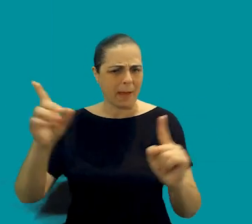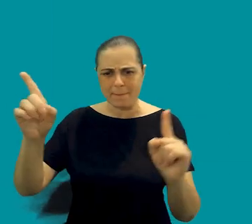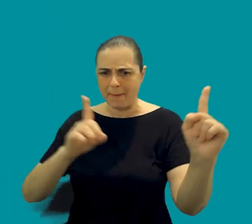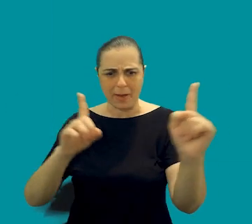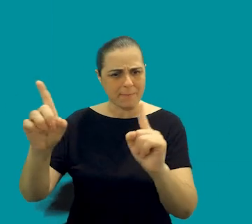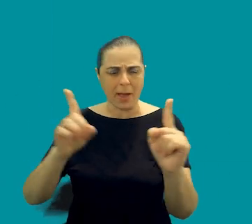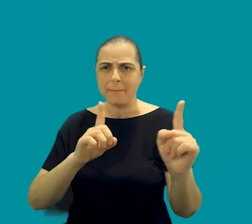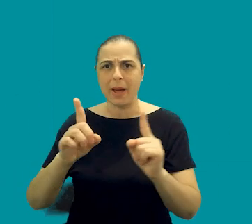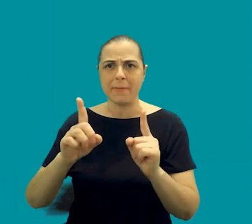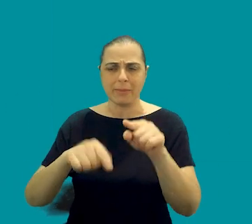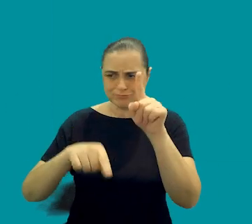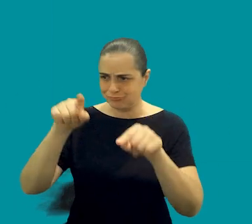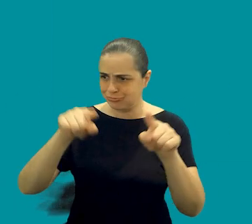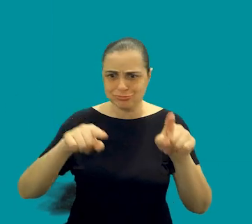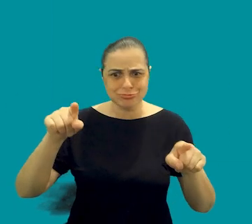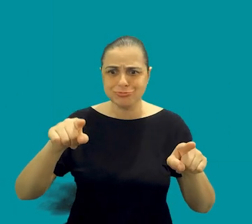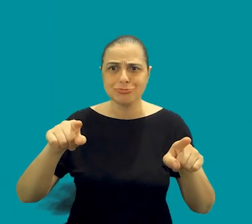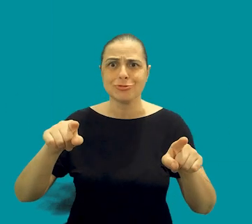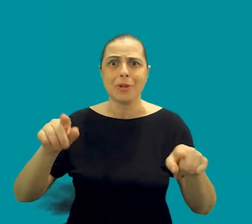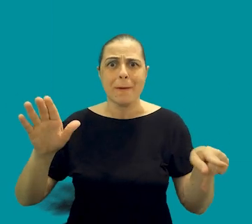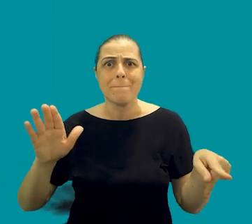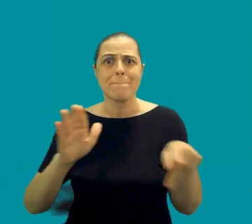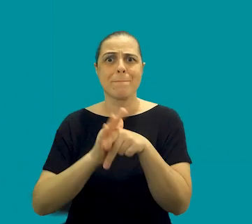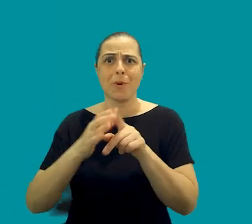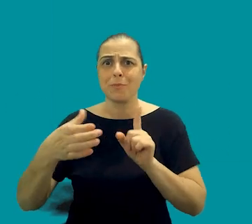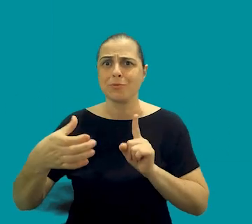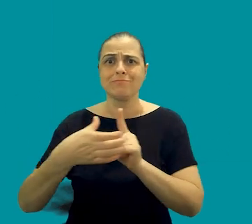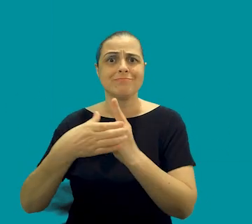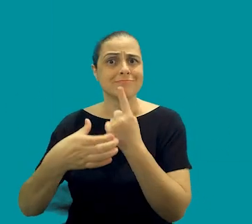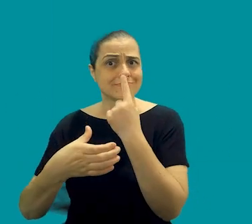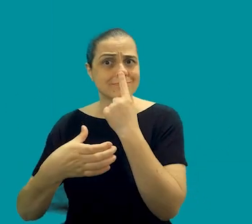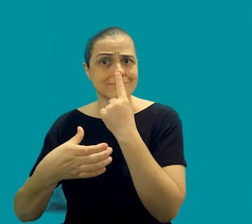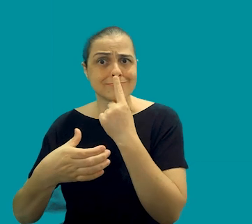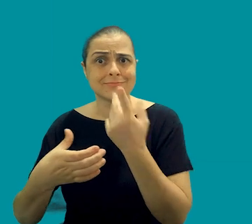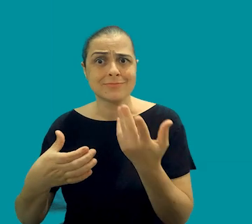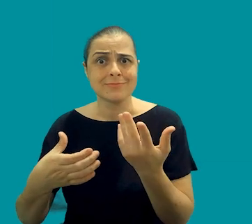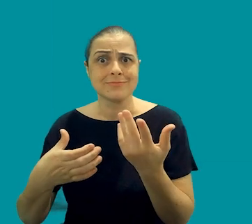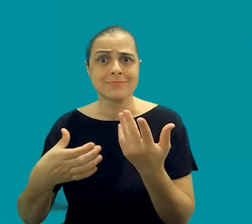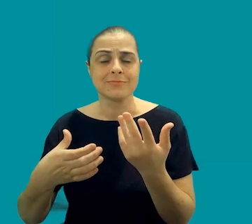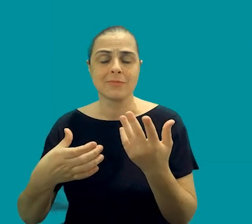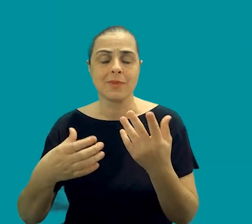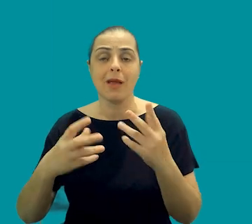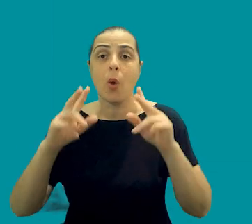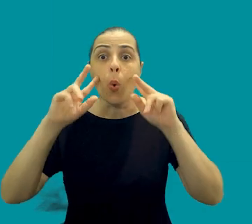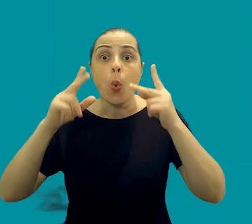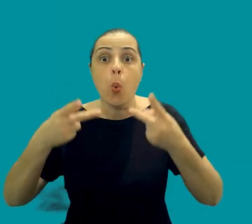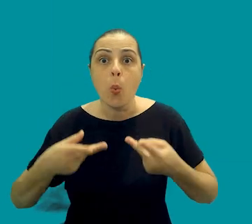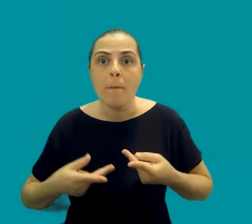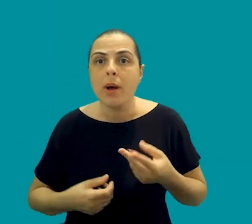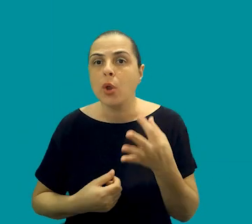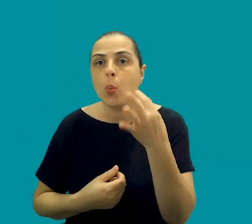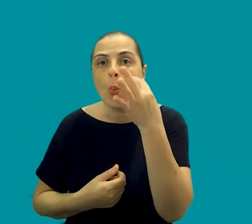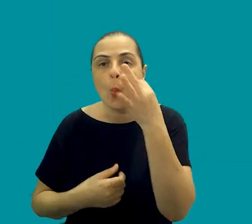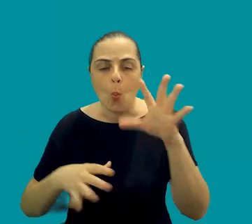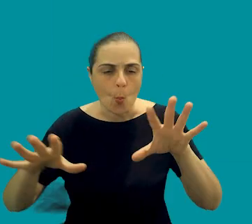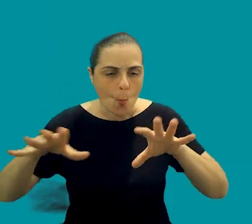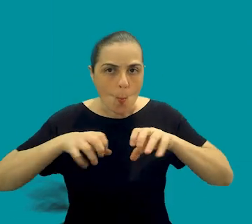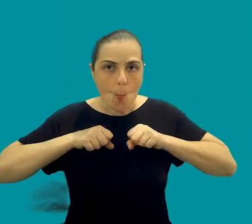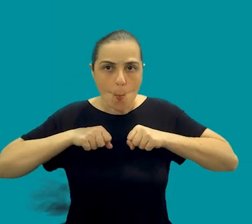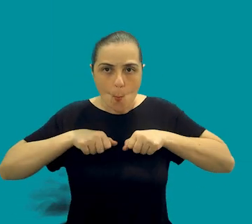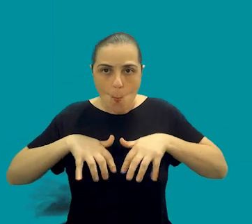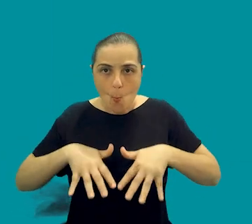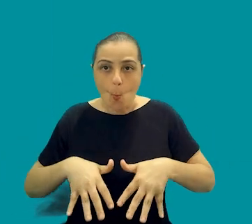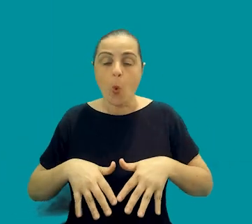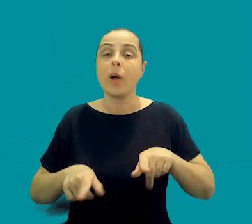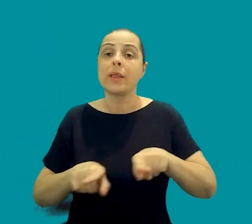diferente, isso aí, agregando isso em vários aspectos da vida humana, né? Então, a aprendizagem é mais uma